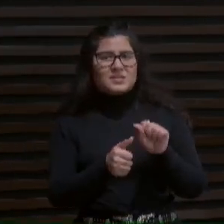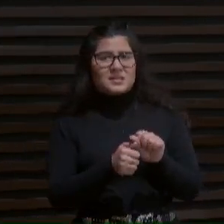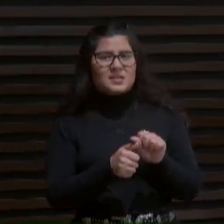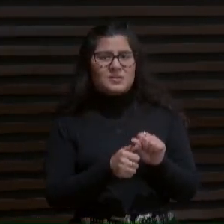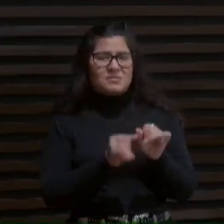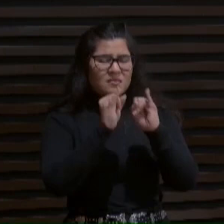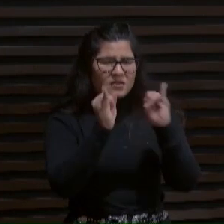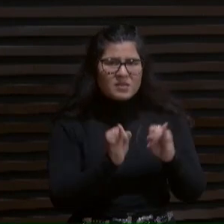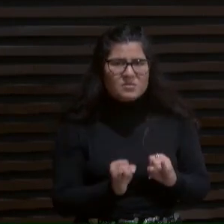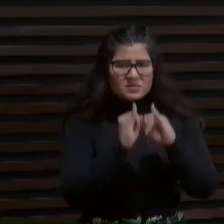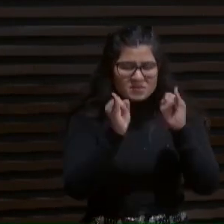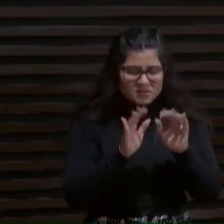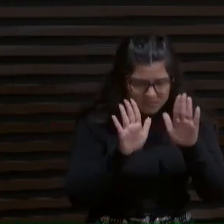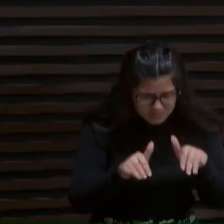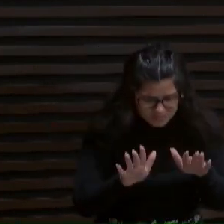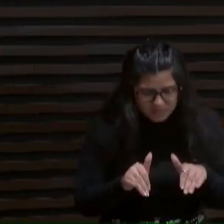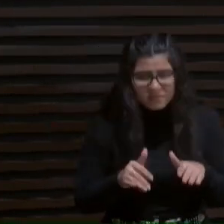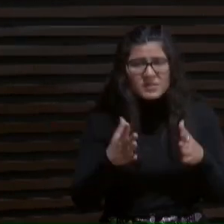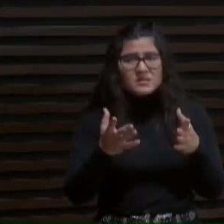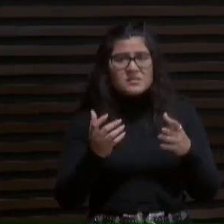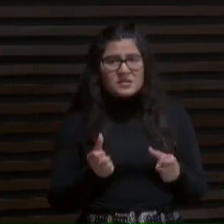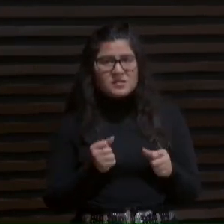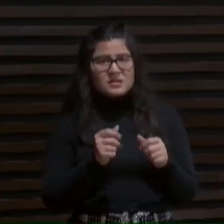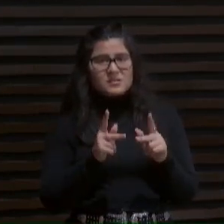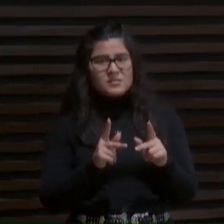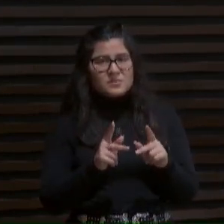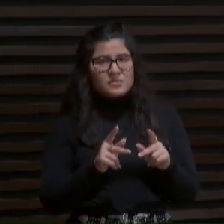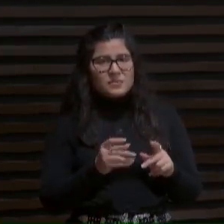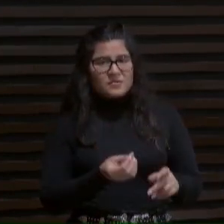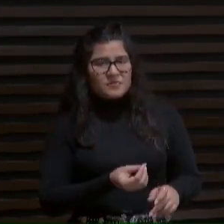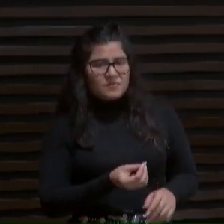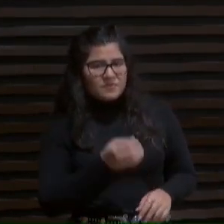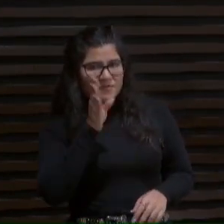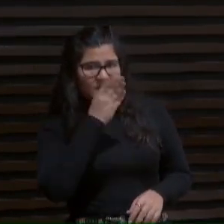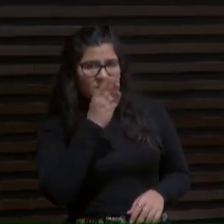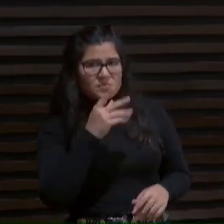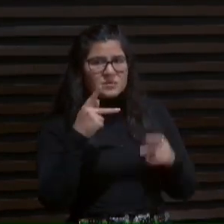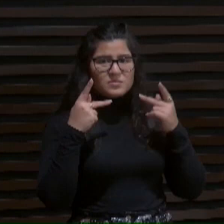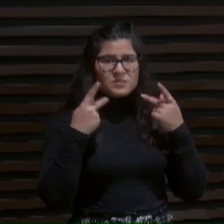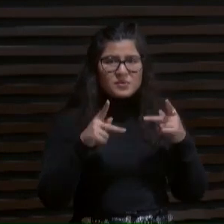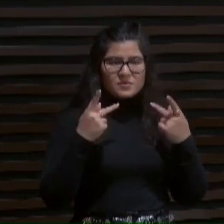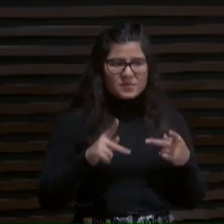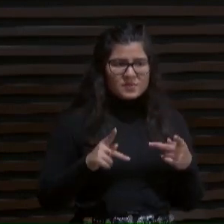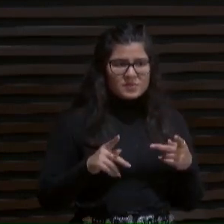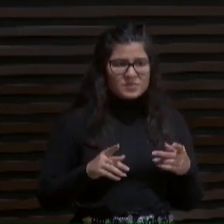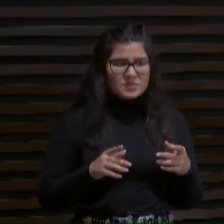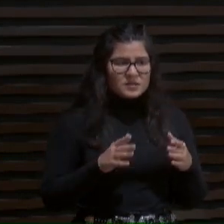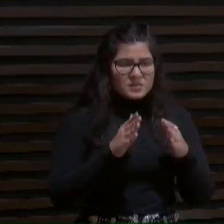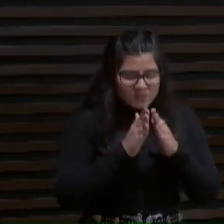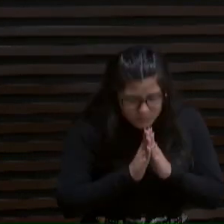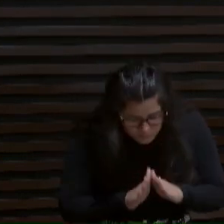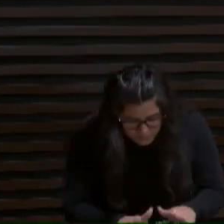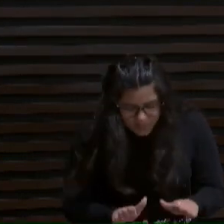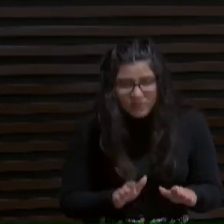falsos deuses, aceitaram a presença de falsos profetas, e adoraram outros deuses,